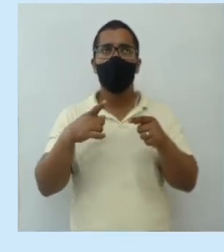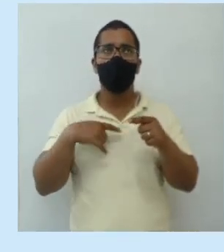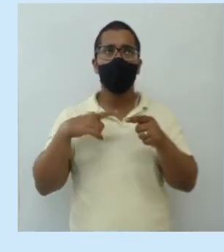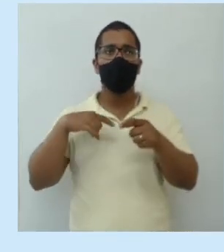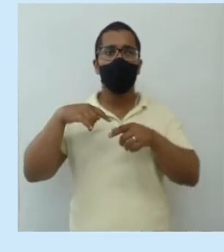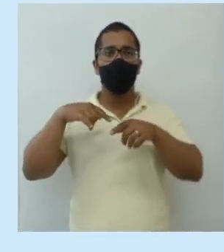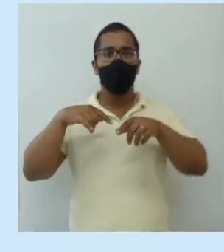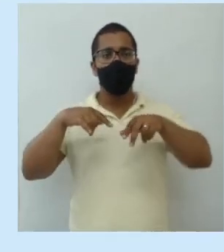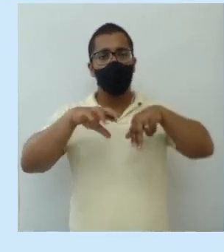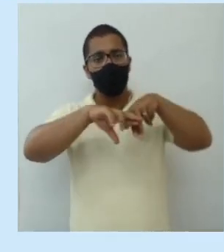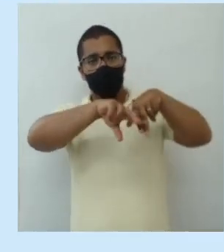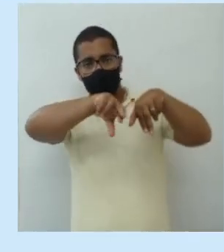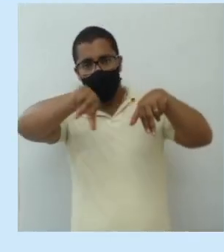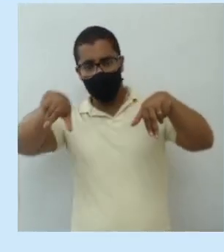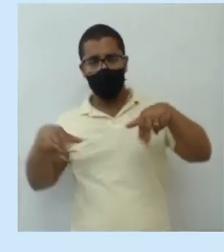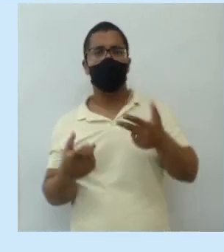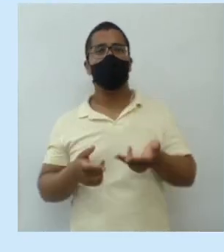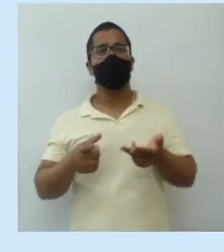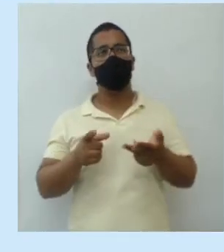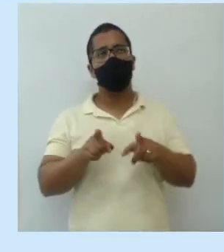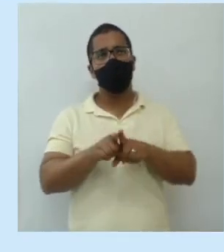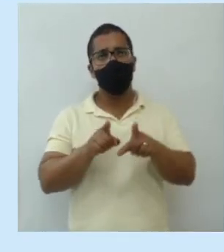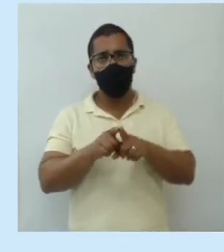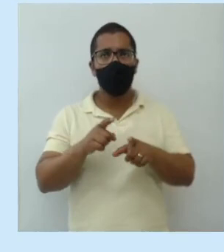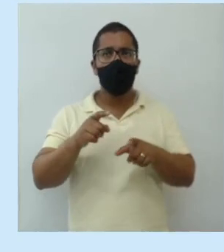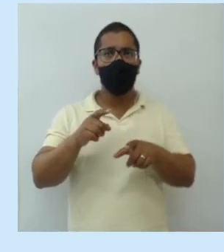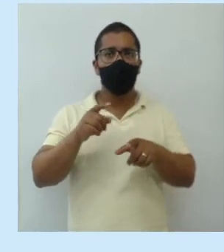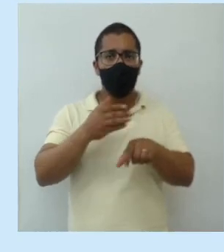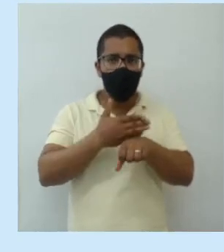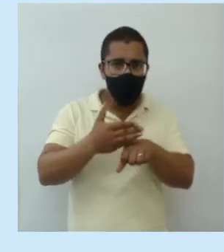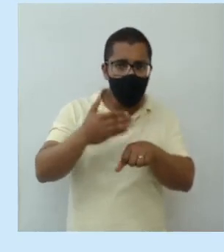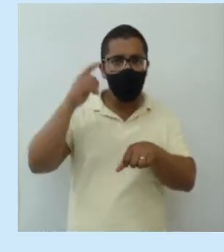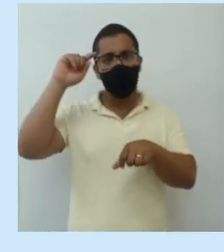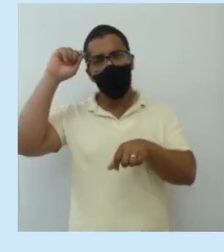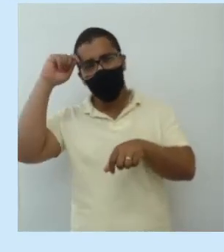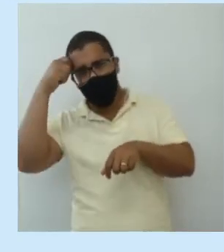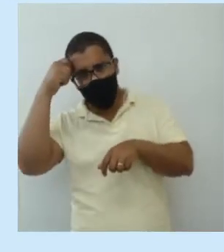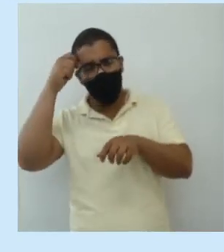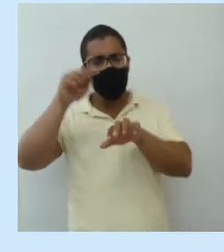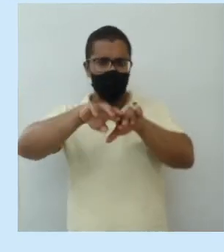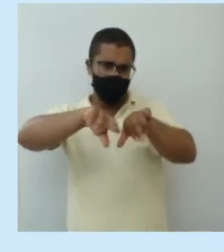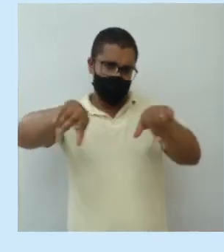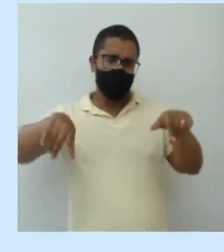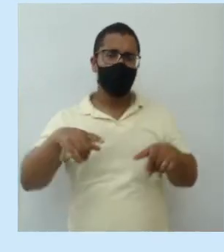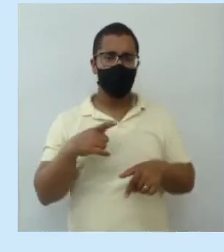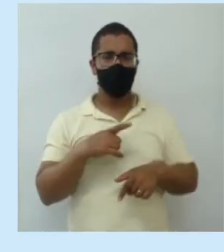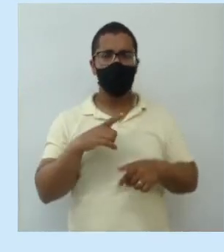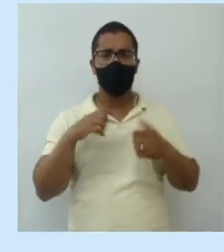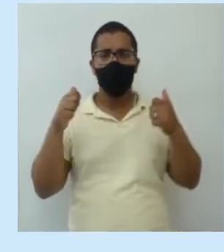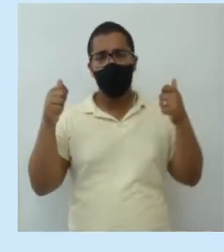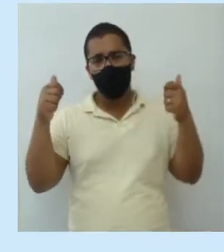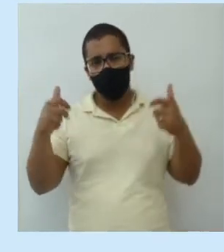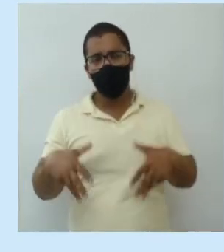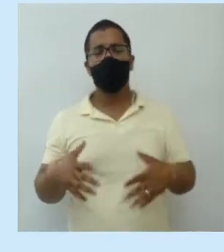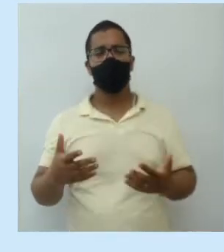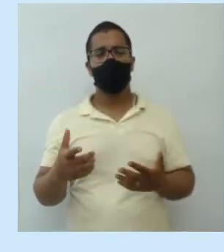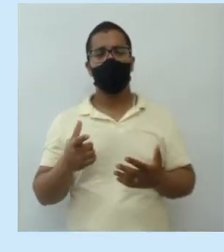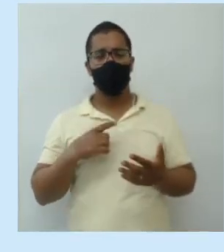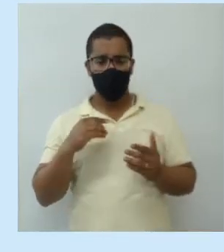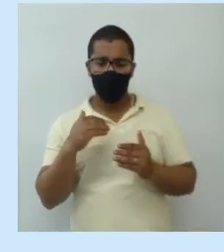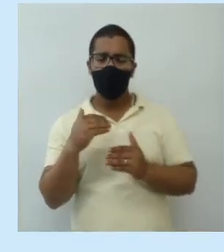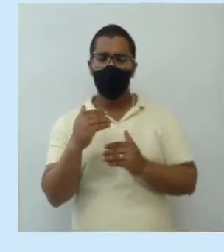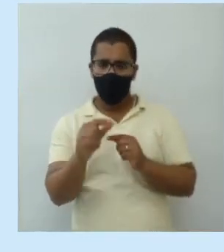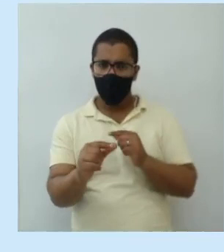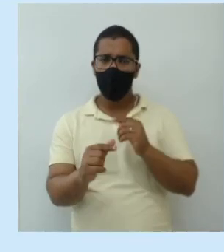gênero, a questão de raça, né, enfim, são questões que eles vão se